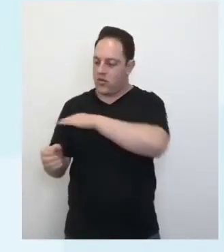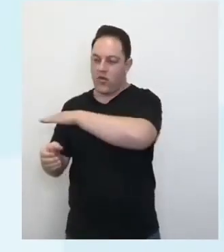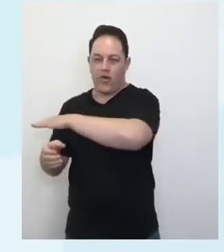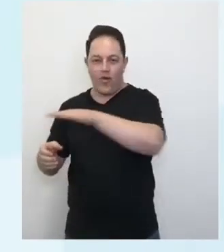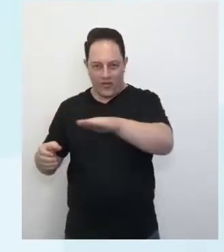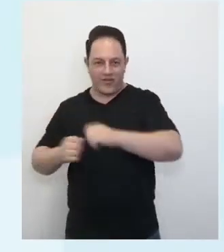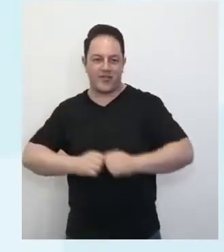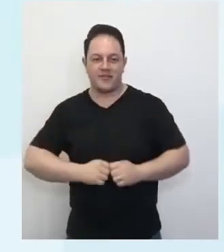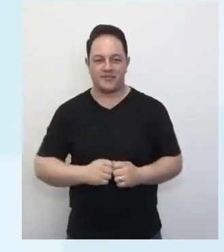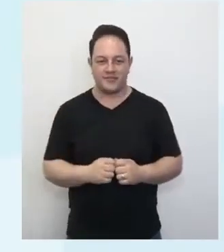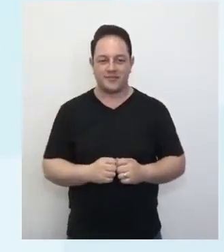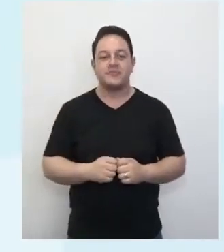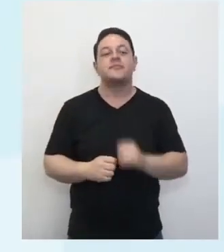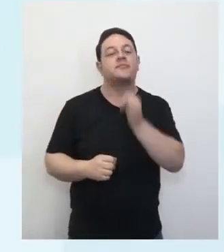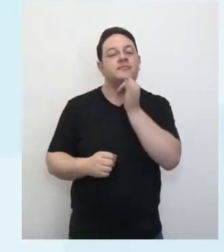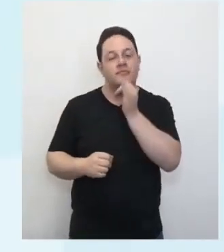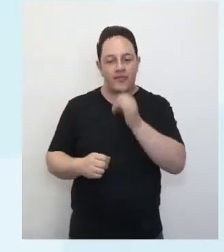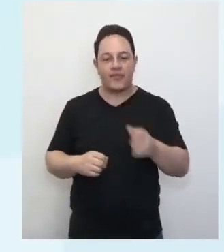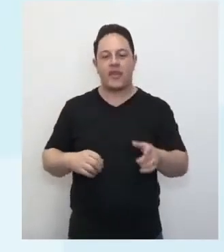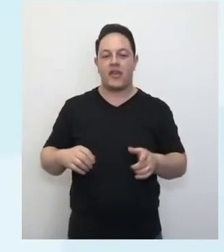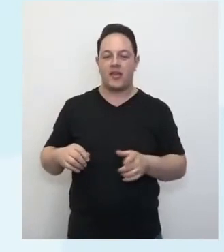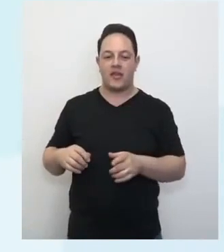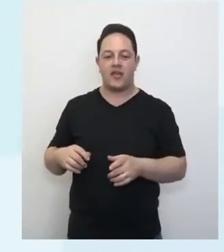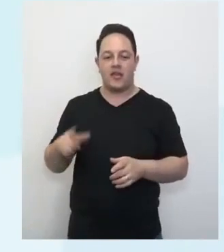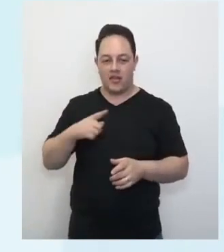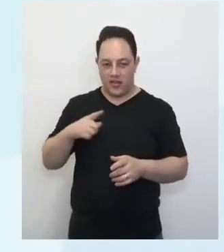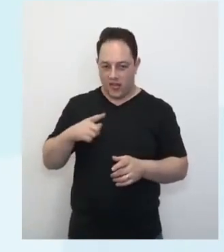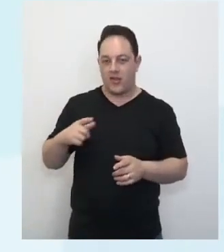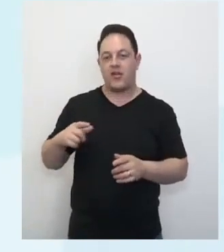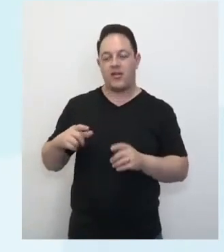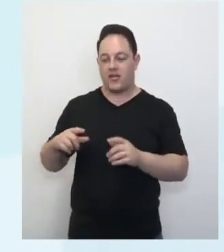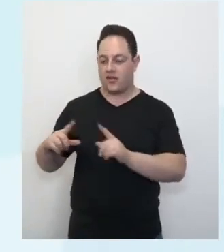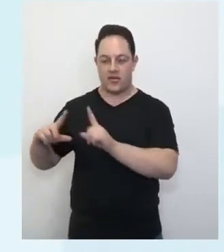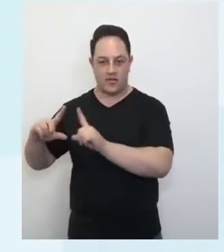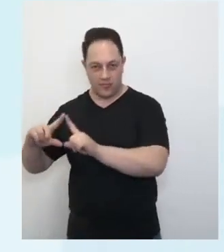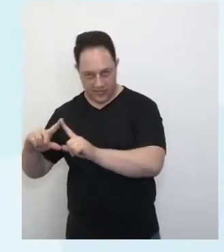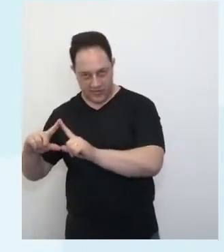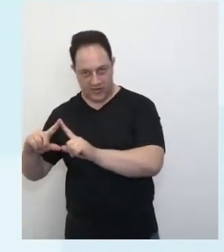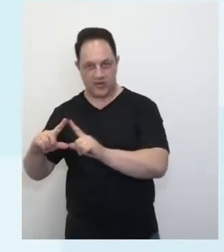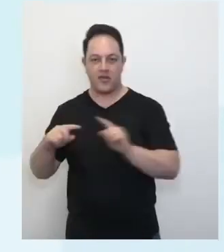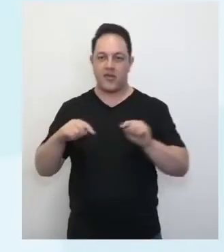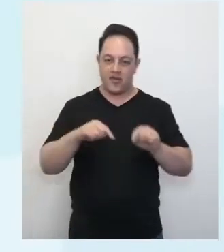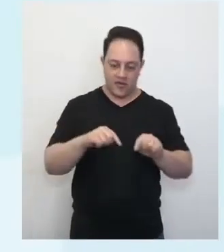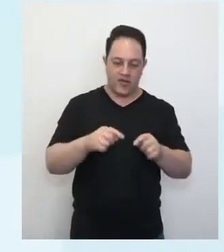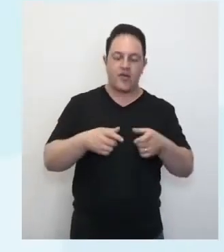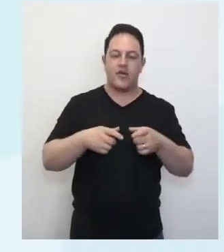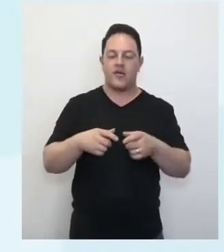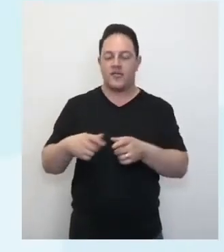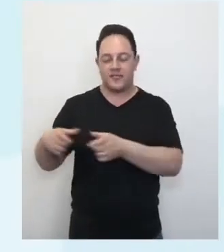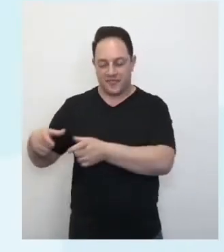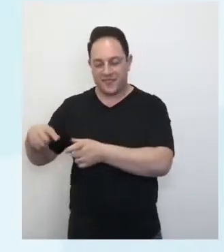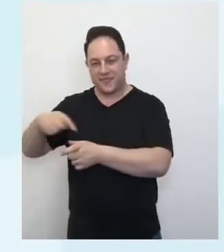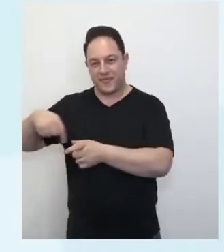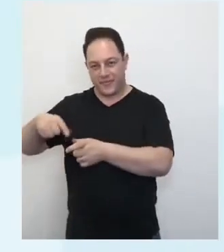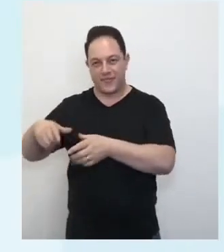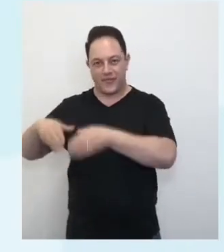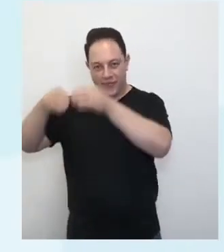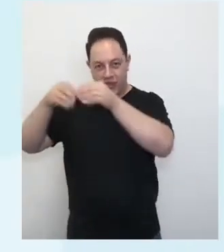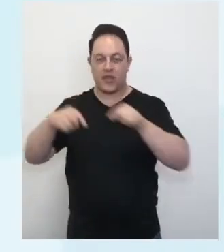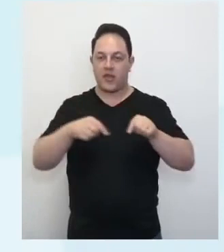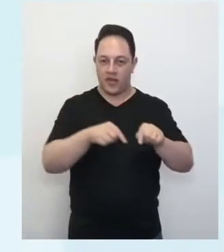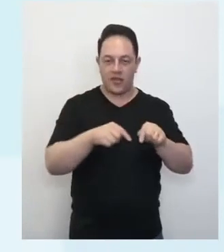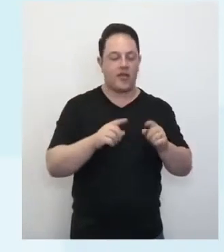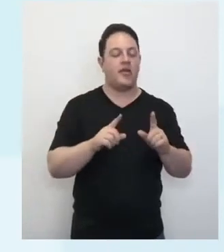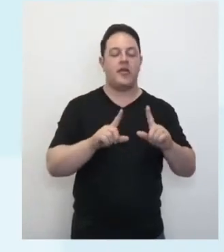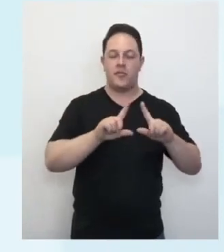a área dessa secção tanto na pirâmide quanto no cone Então